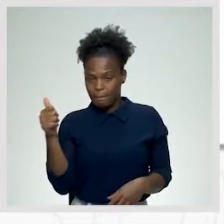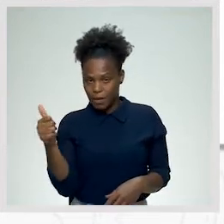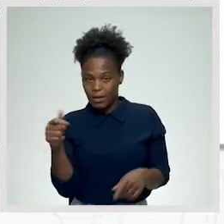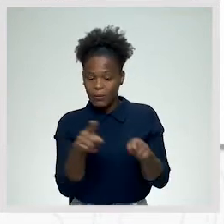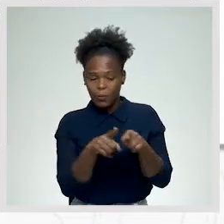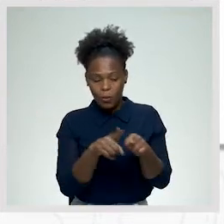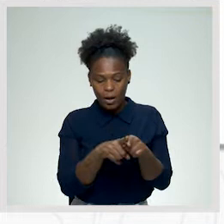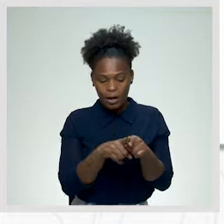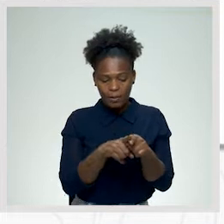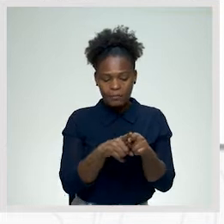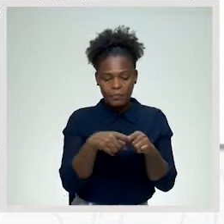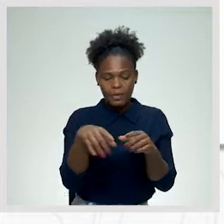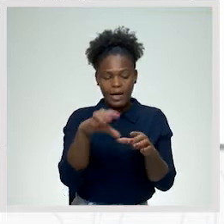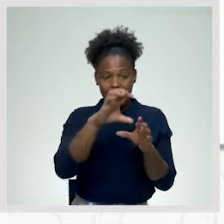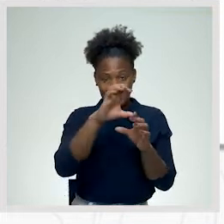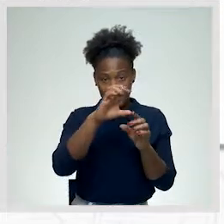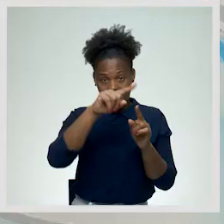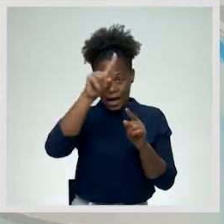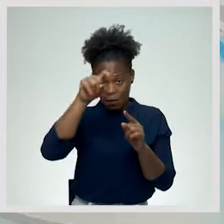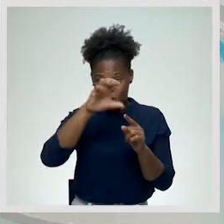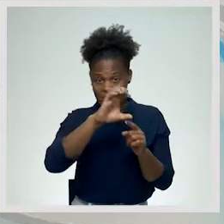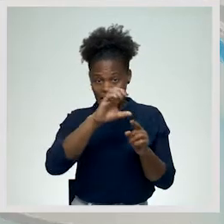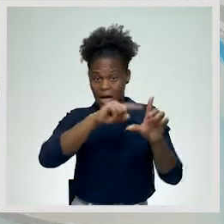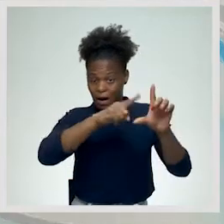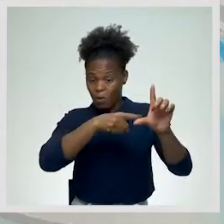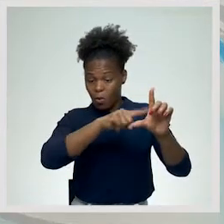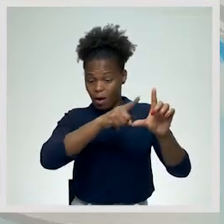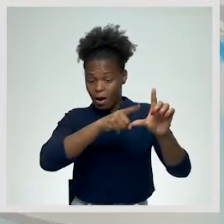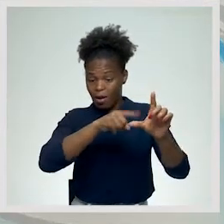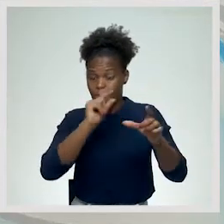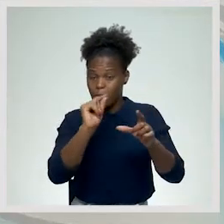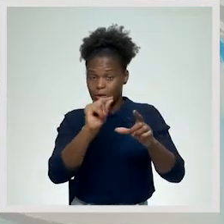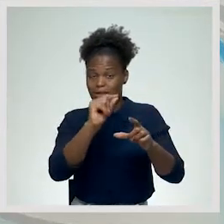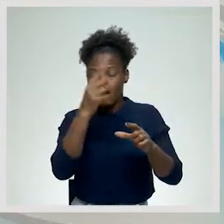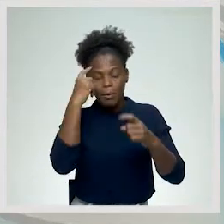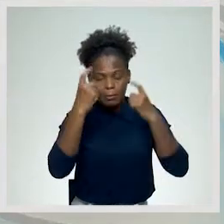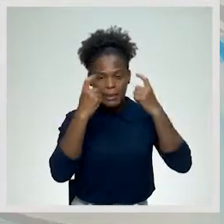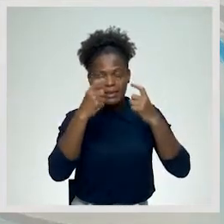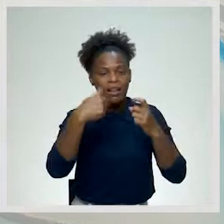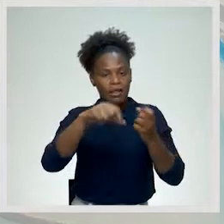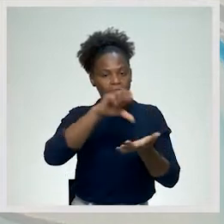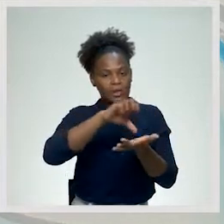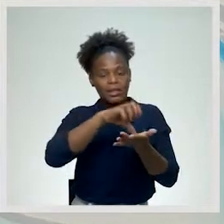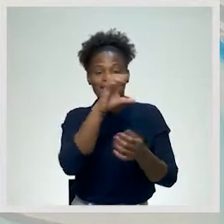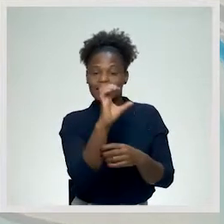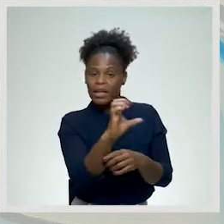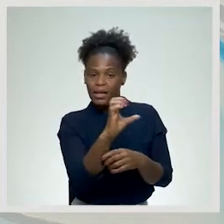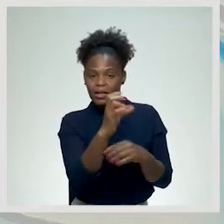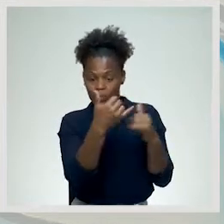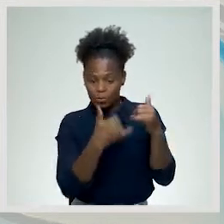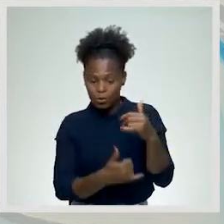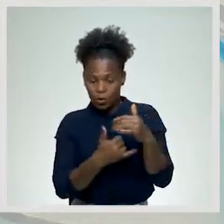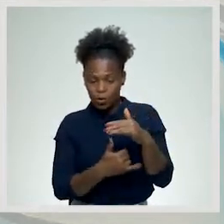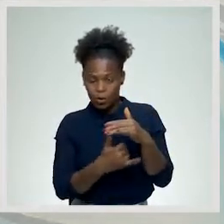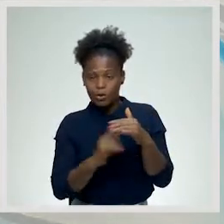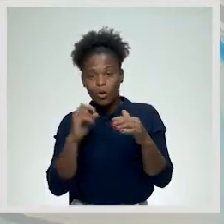é igual a C ângulo. Esse C que o professor disse, para fazermos a conta que está um C aqui. C sobre 2